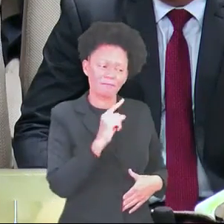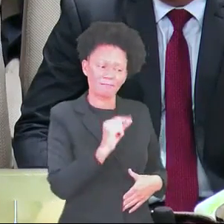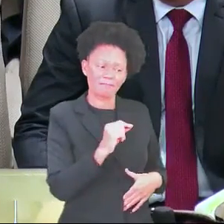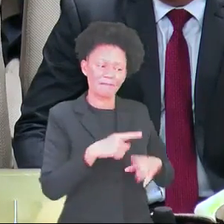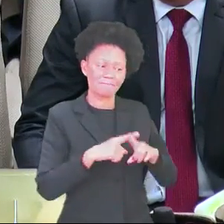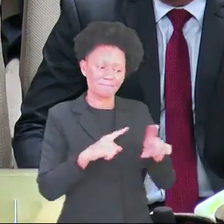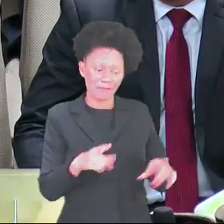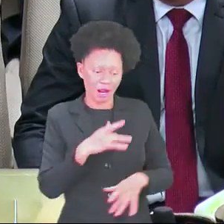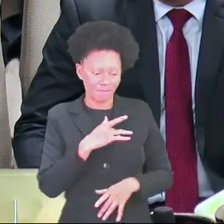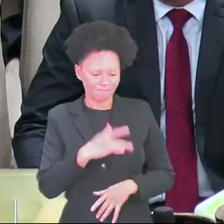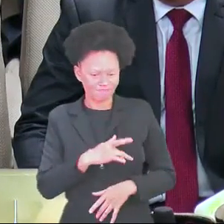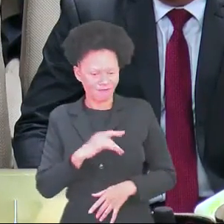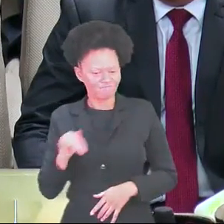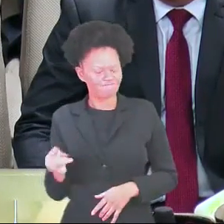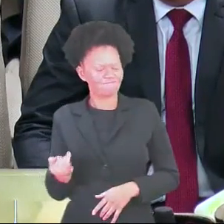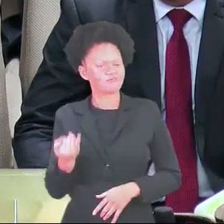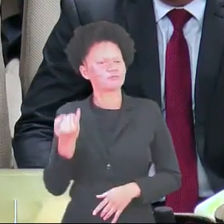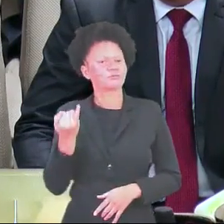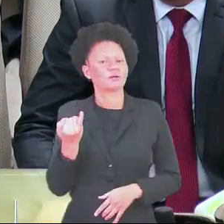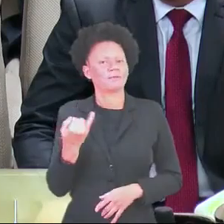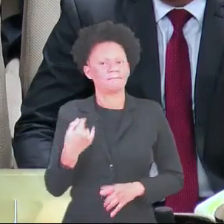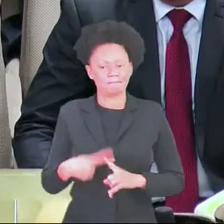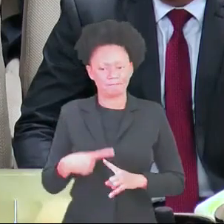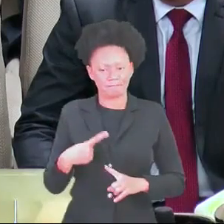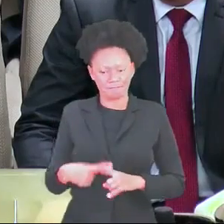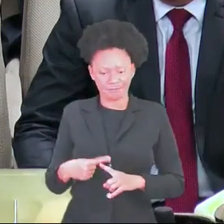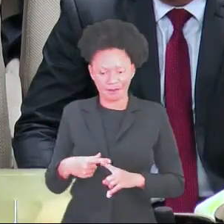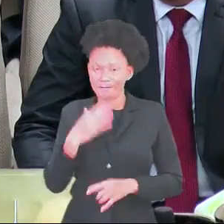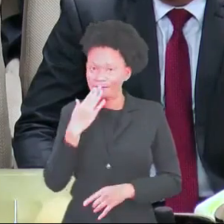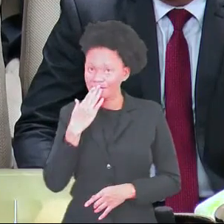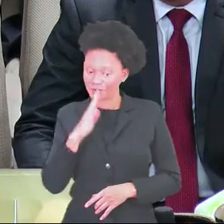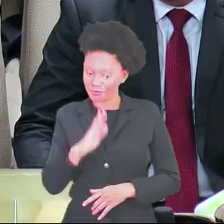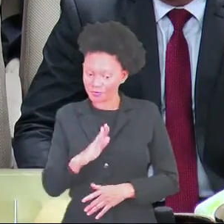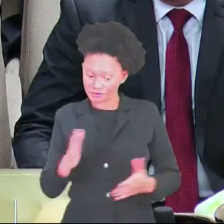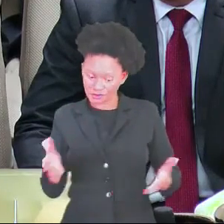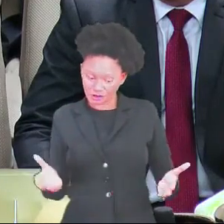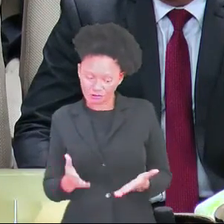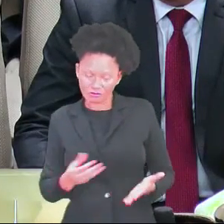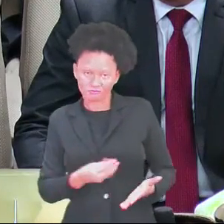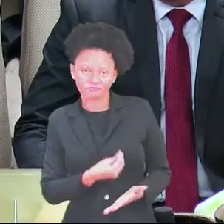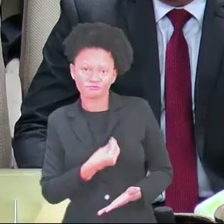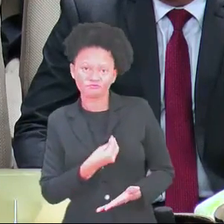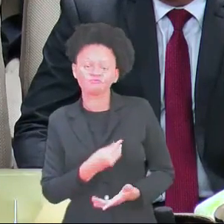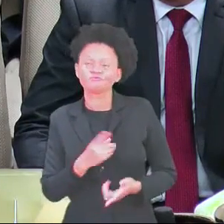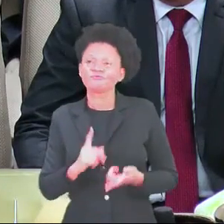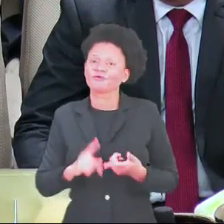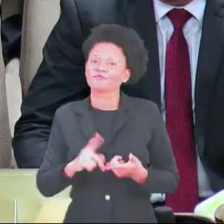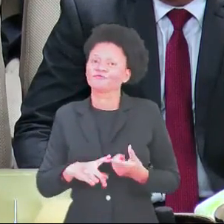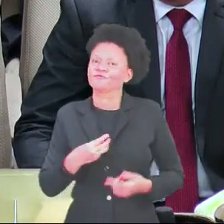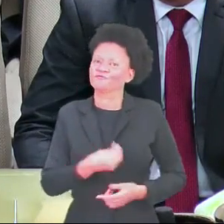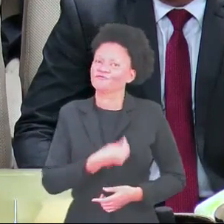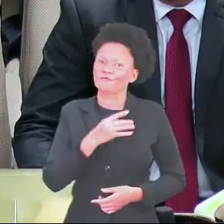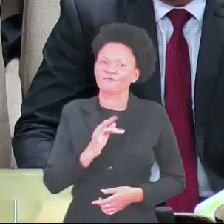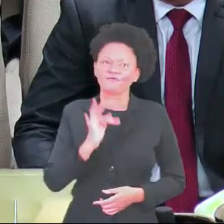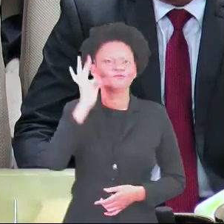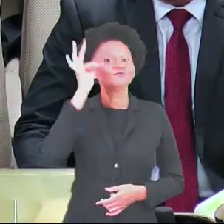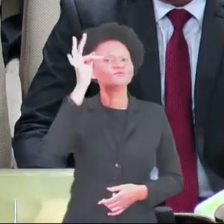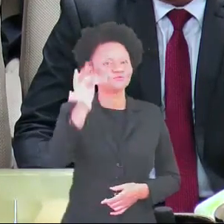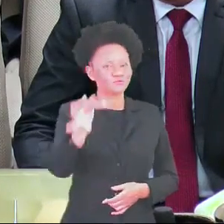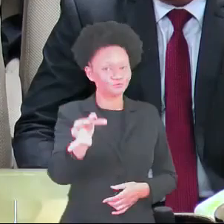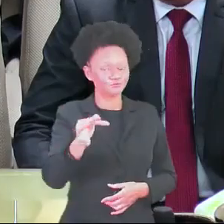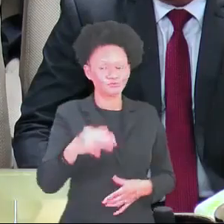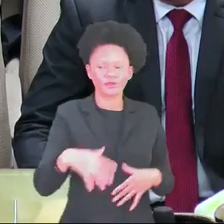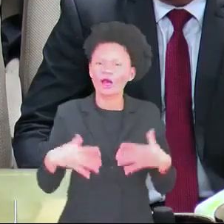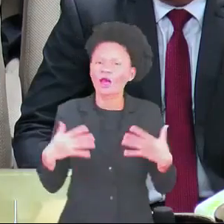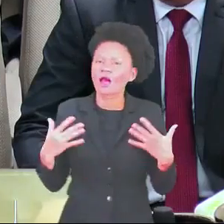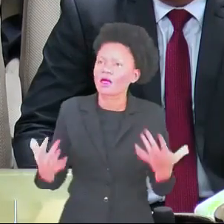piedade era proveitosa, porque tinha promessas para a vida presente e para a vida futura.